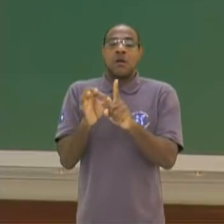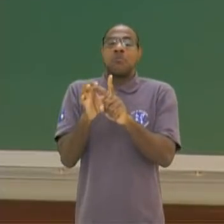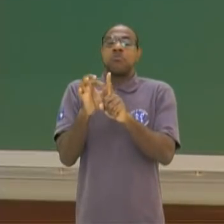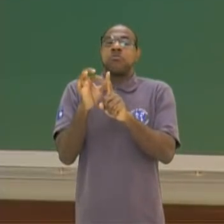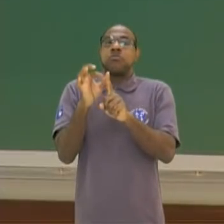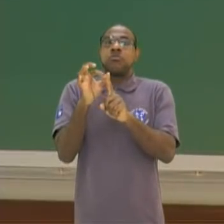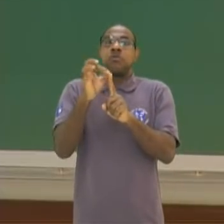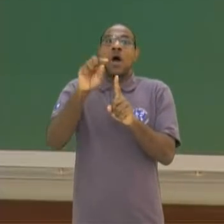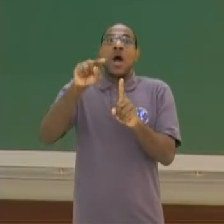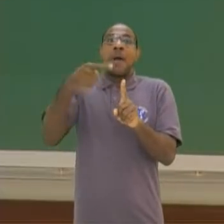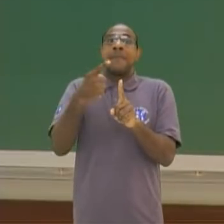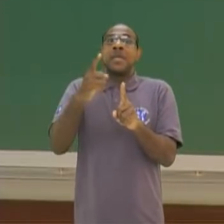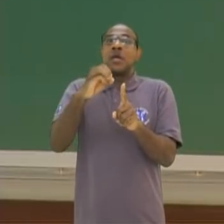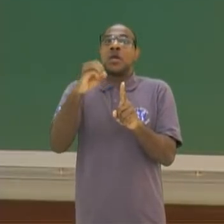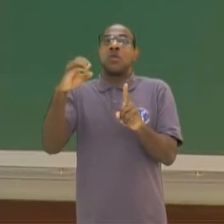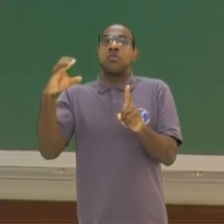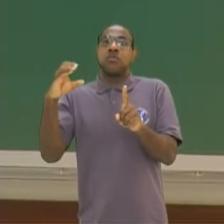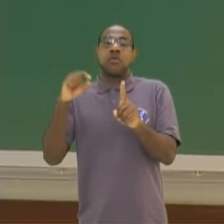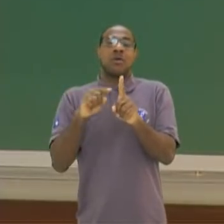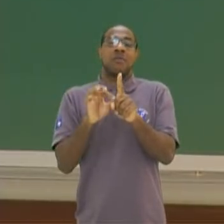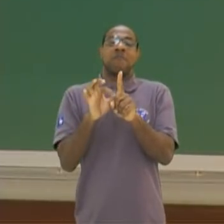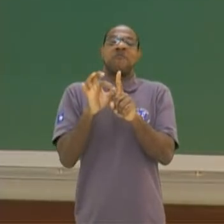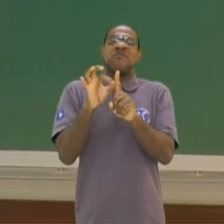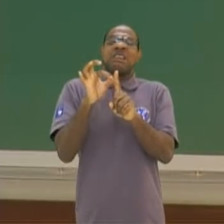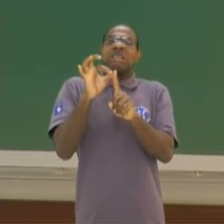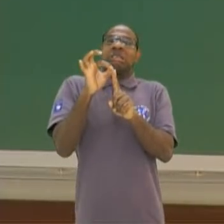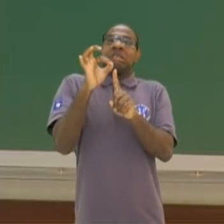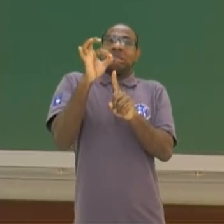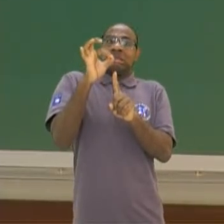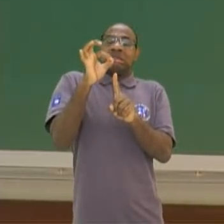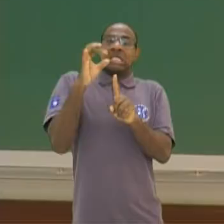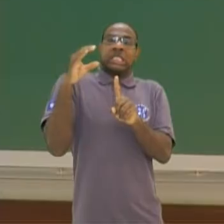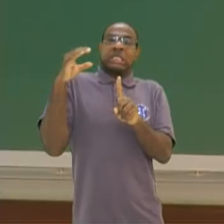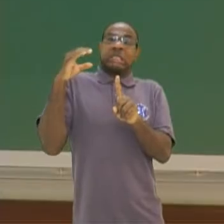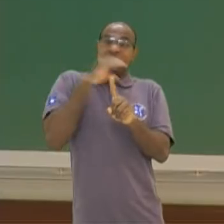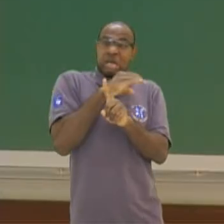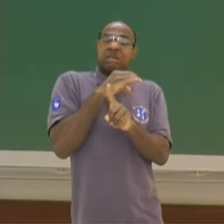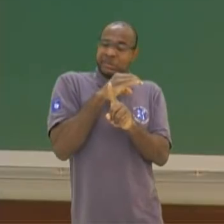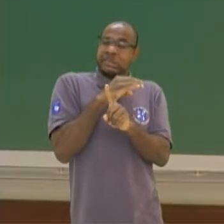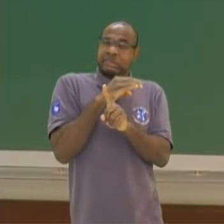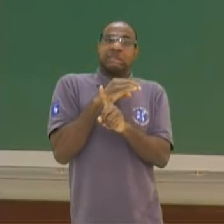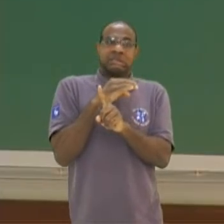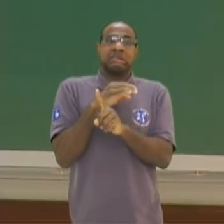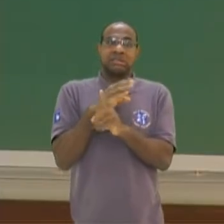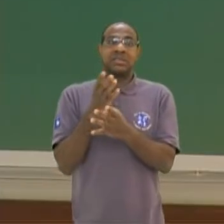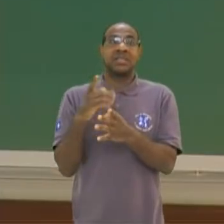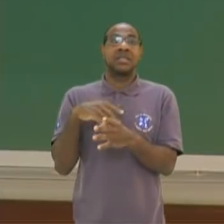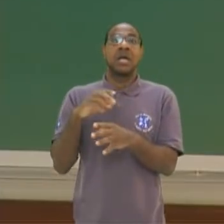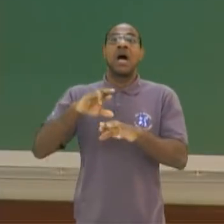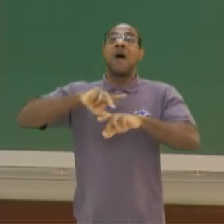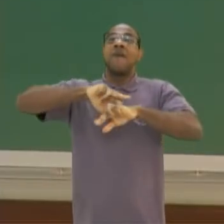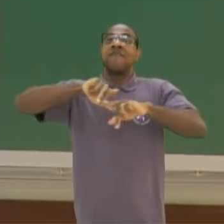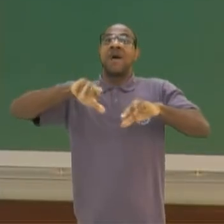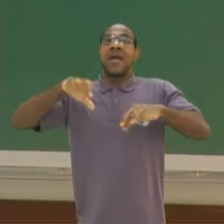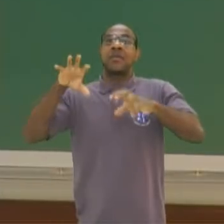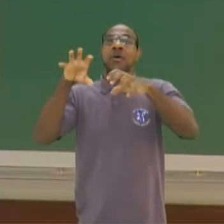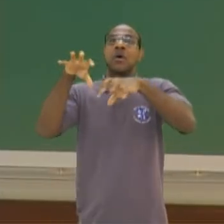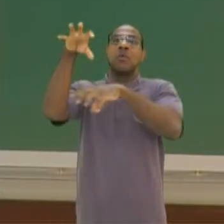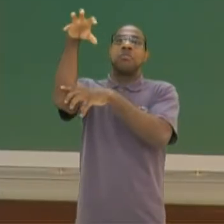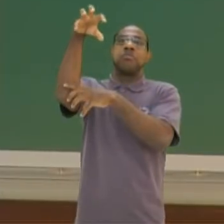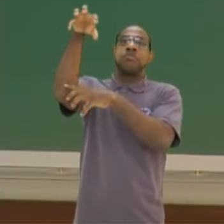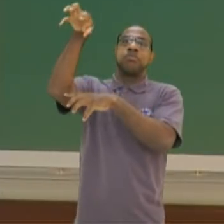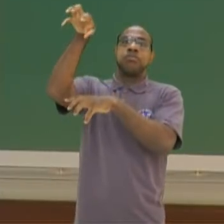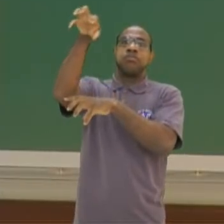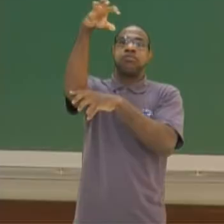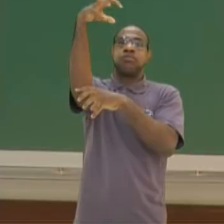1000 graus Celsius. A maioria dos satélites artificiais está posicionada nesta região. Então